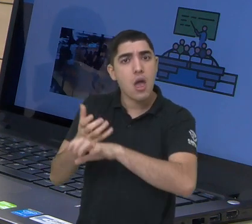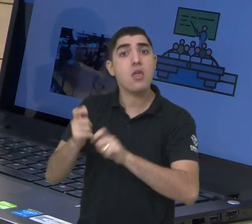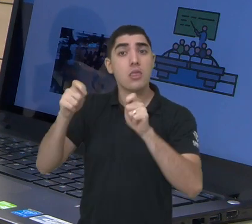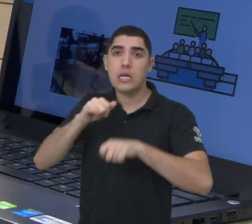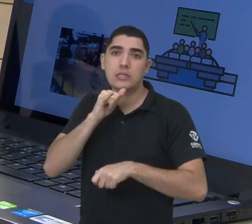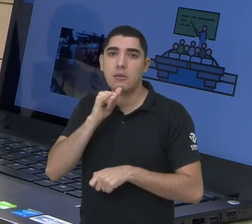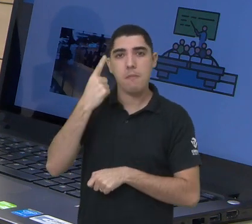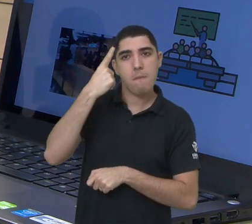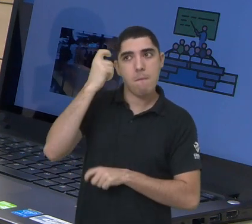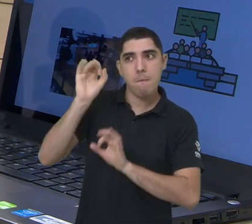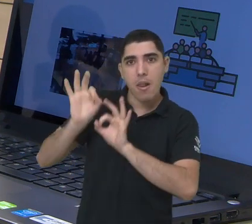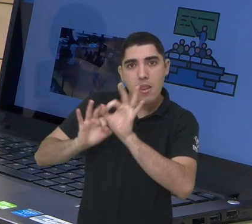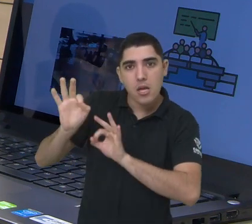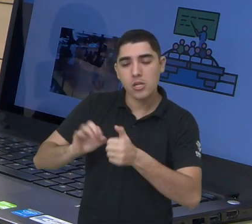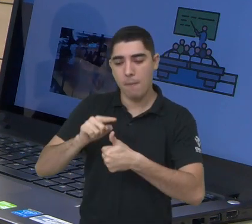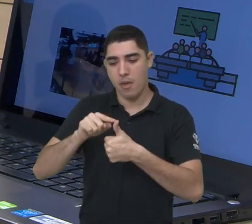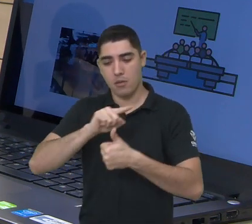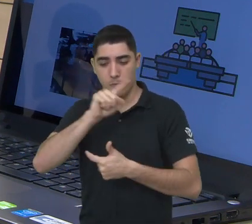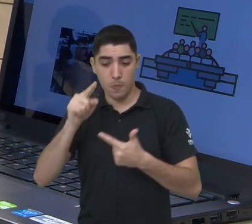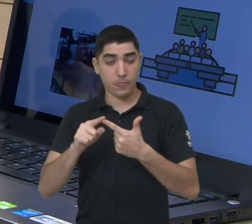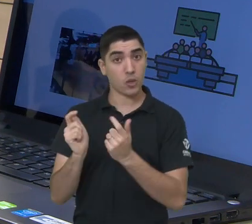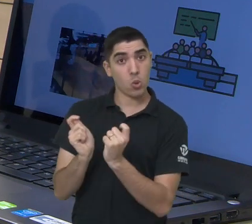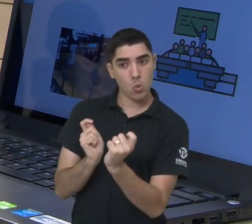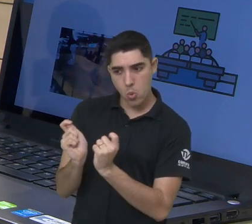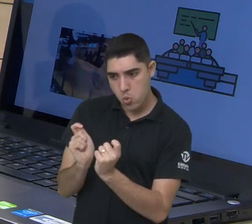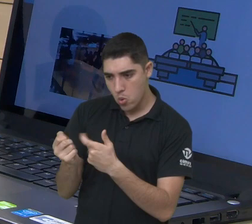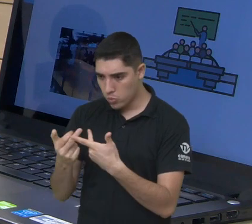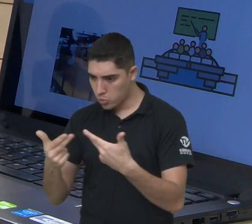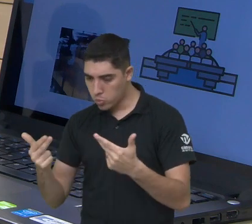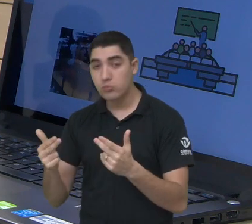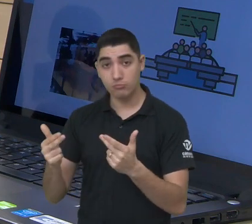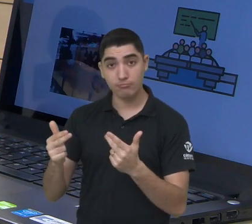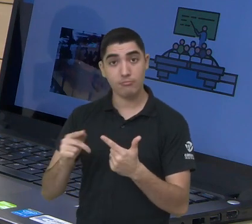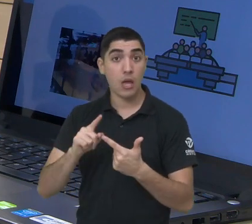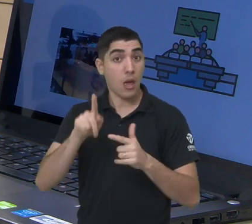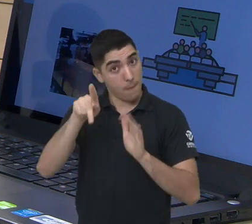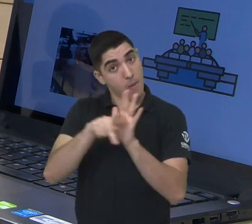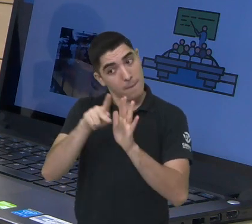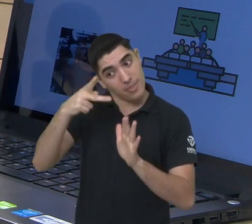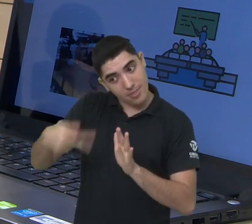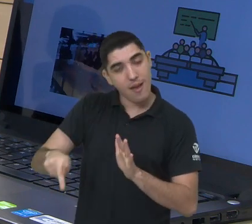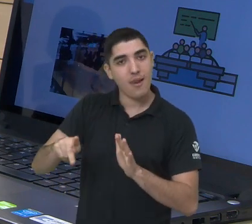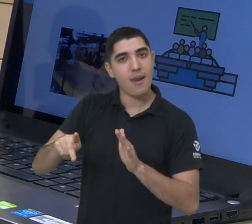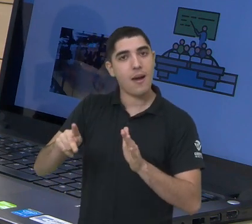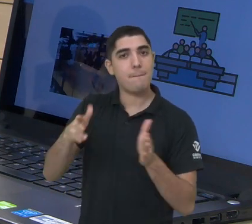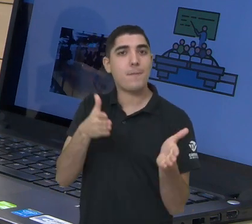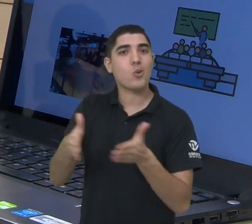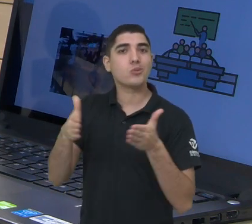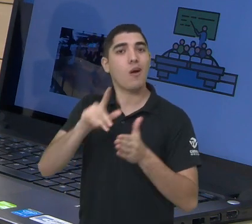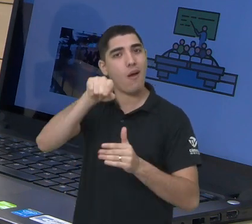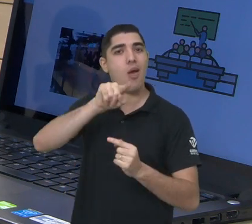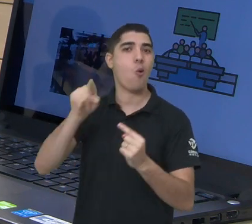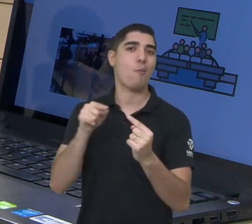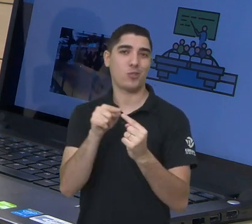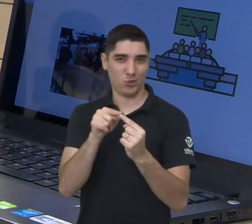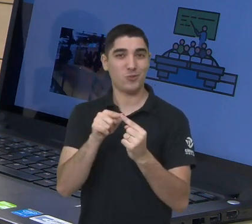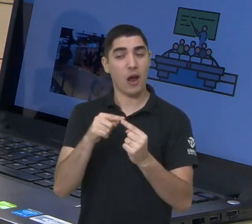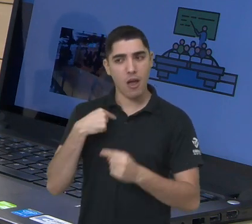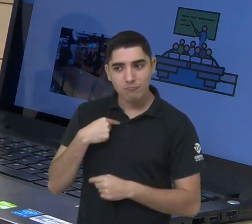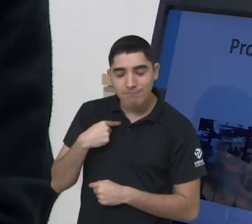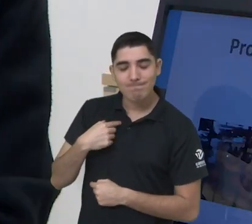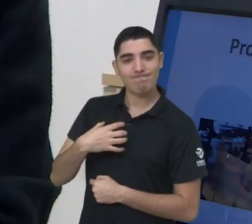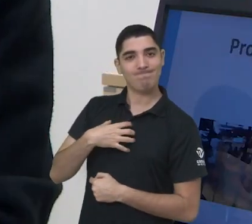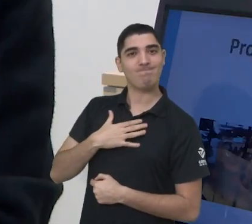parte de planejamento, controle, toda essa parte em que a produção de fato aborda era o que me